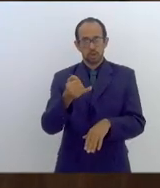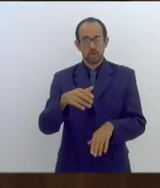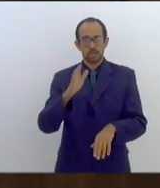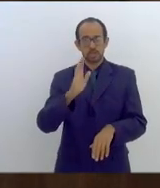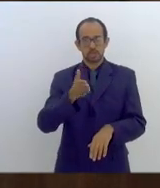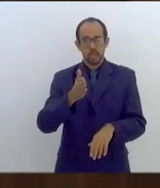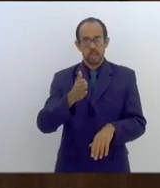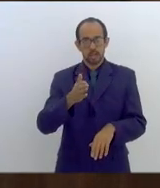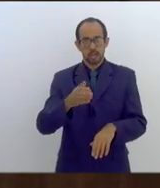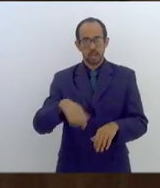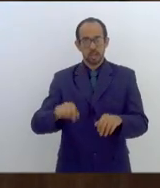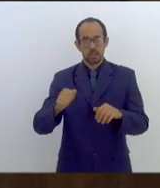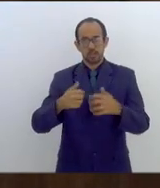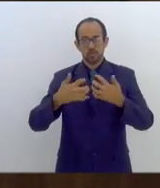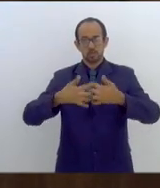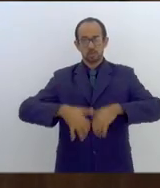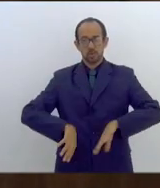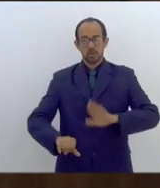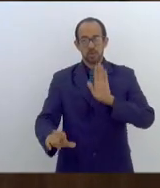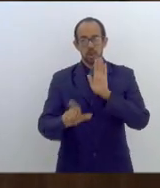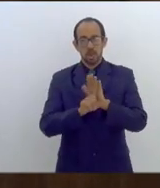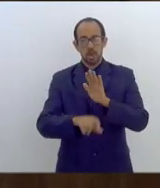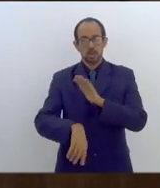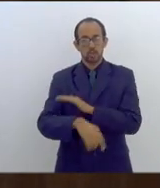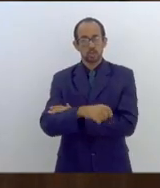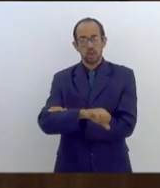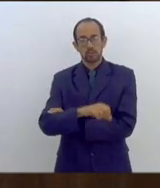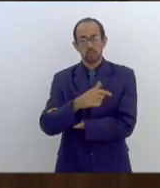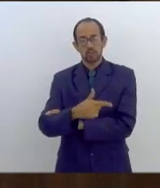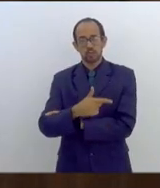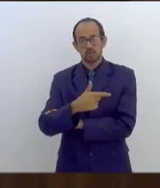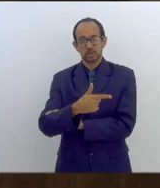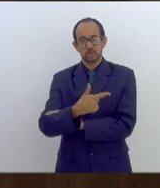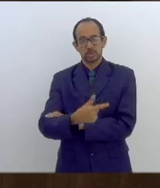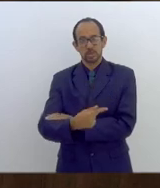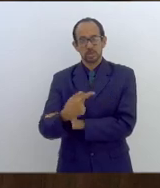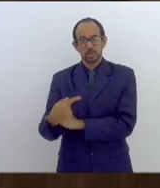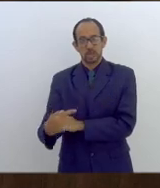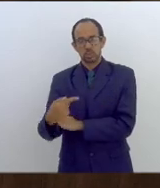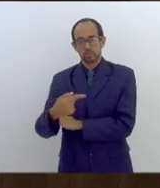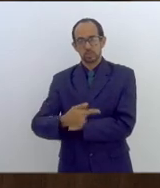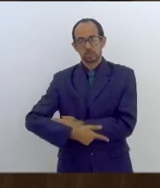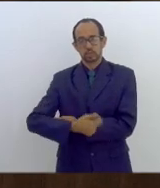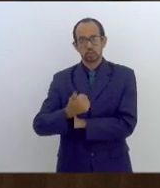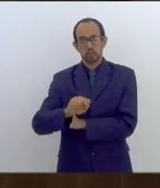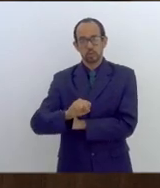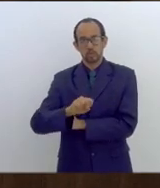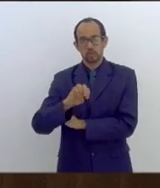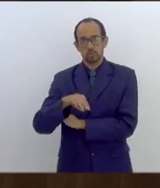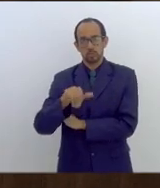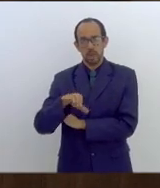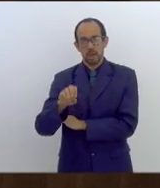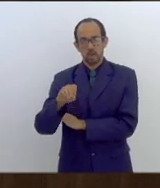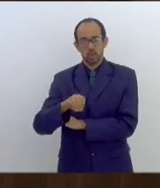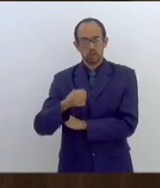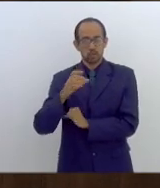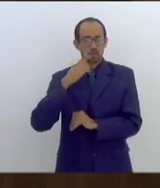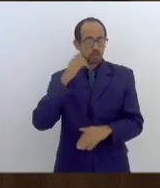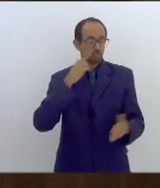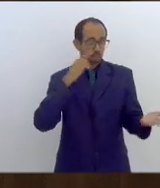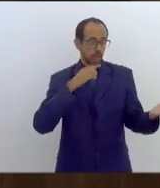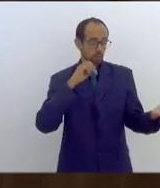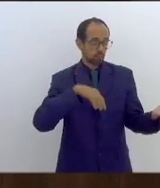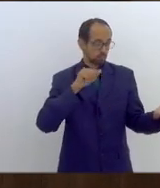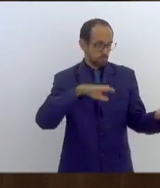a Lei 9277, de 18 de maio de 2021, de iniciativa do deputado Carlos Mink, que é justamente a